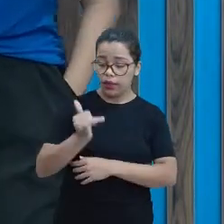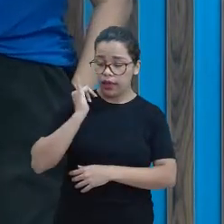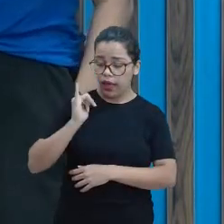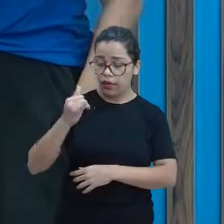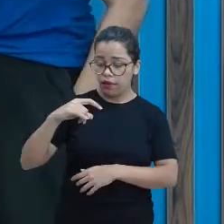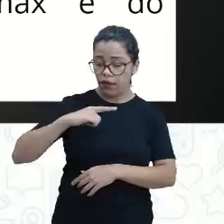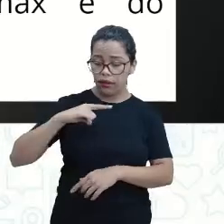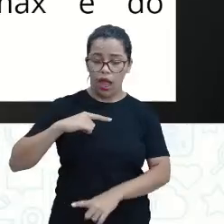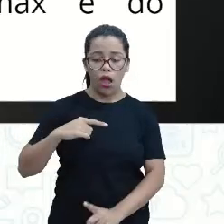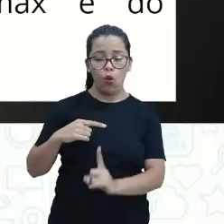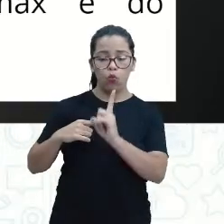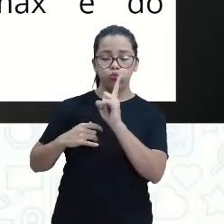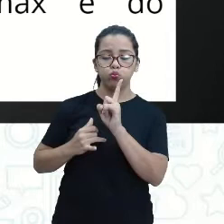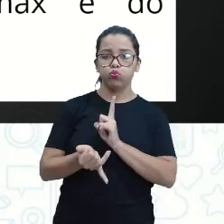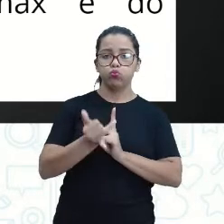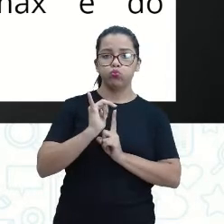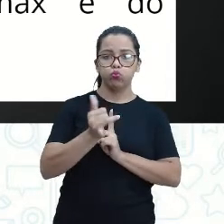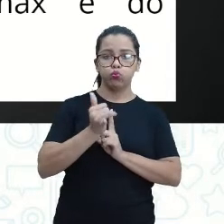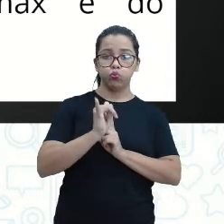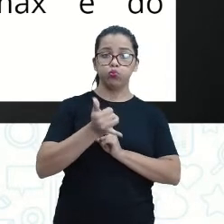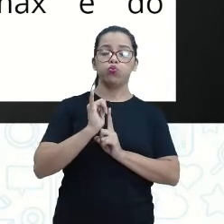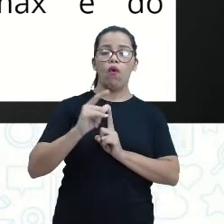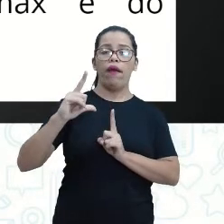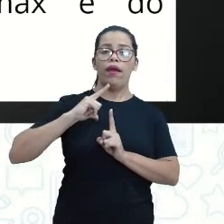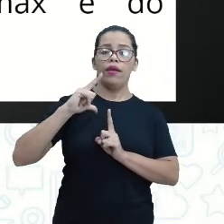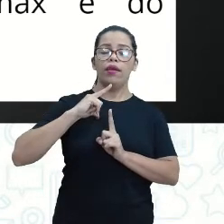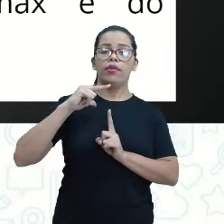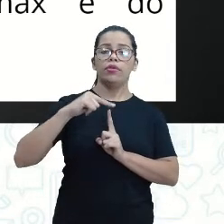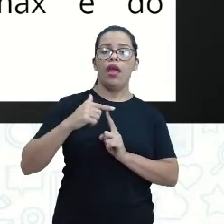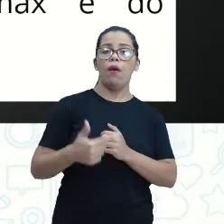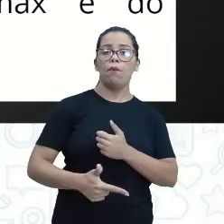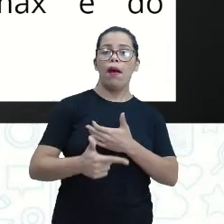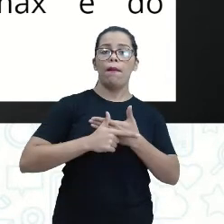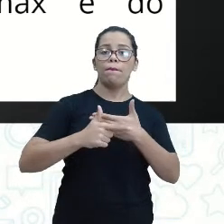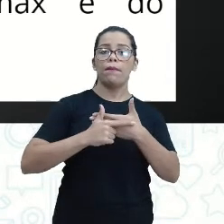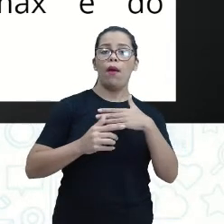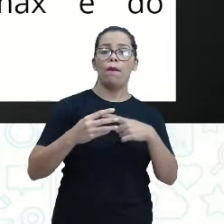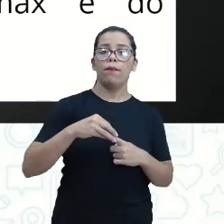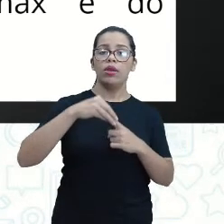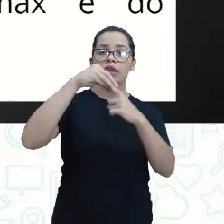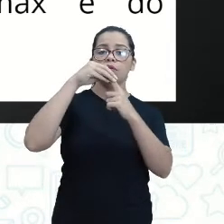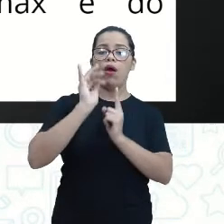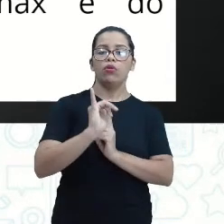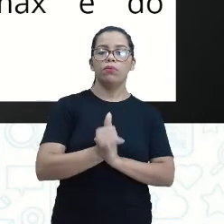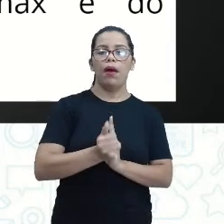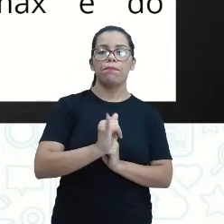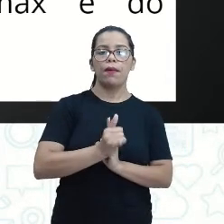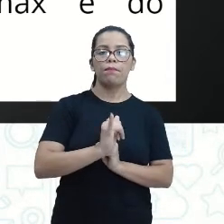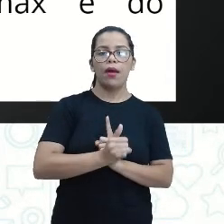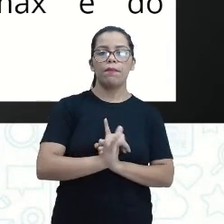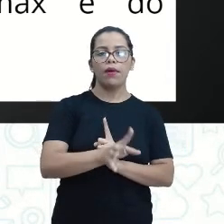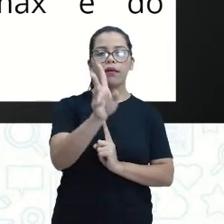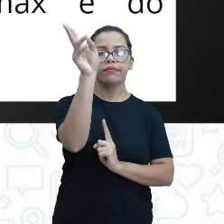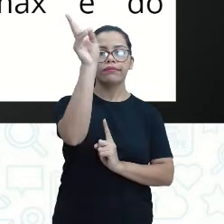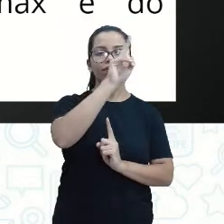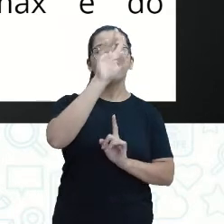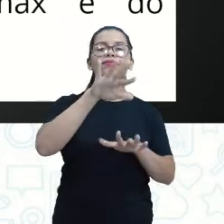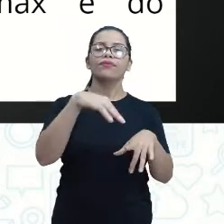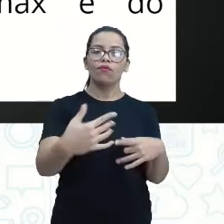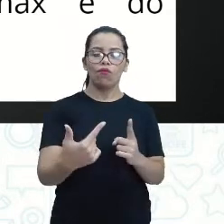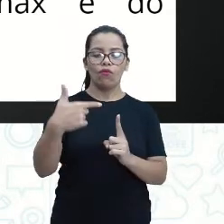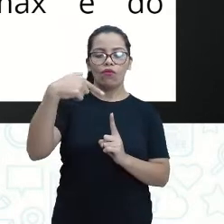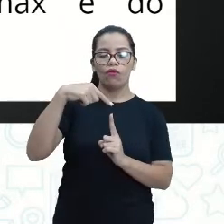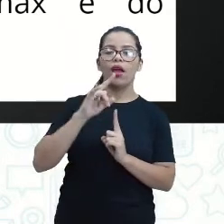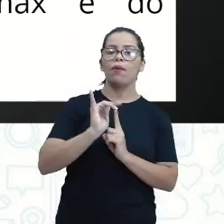narrador exerce a função primordial de contação da história. Então, o narrador vai ser aquele que